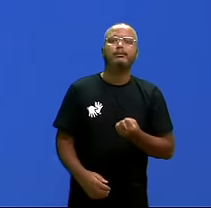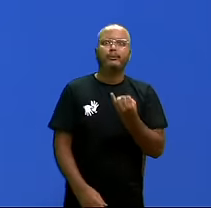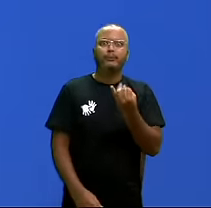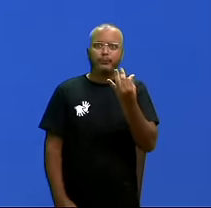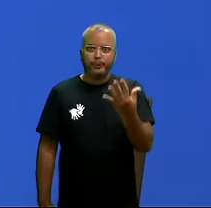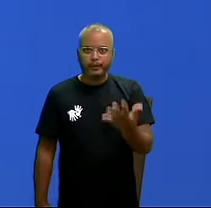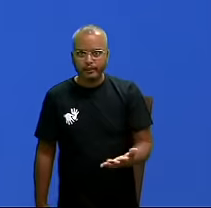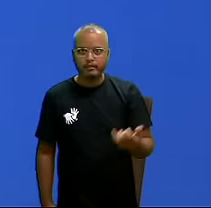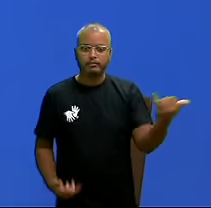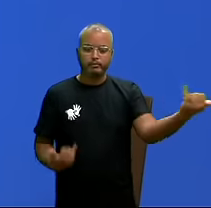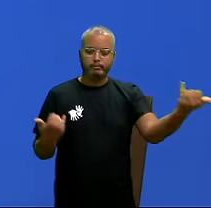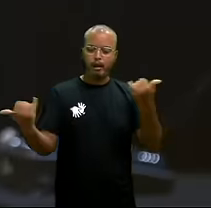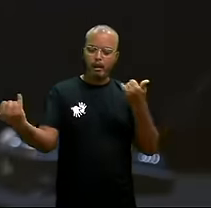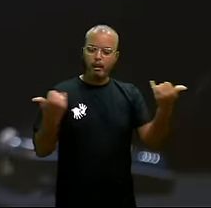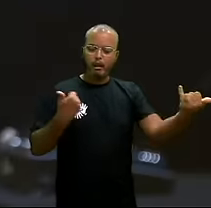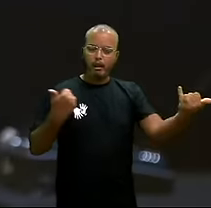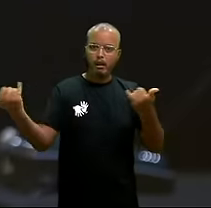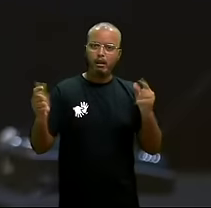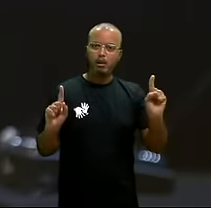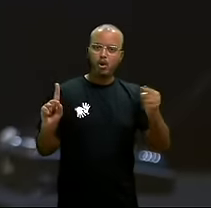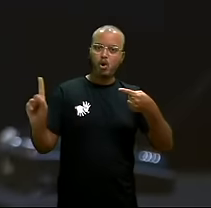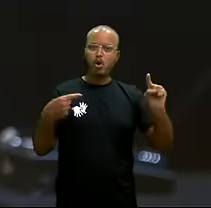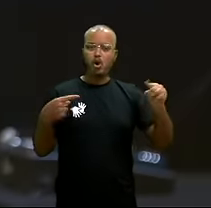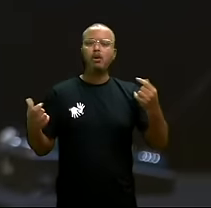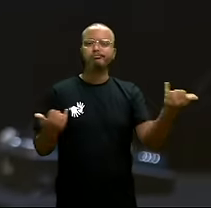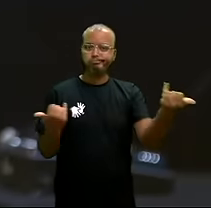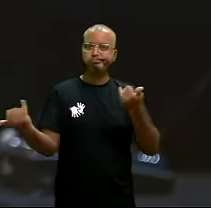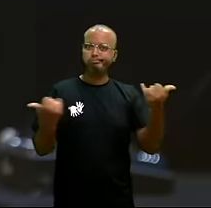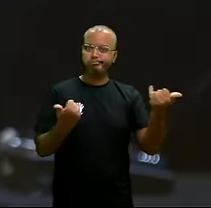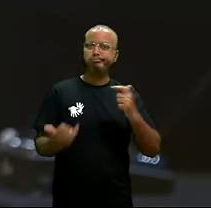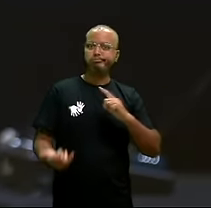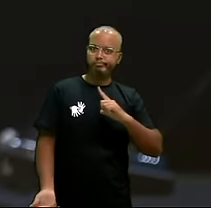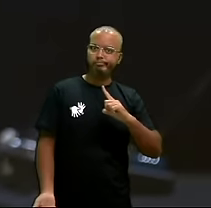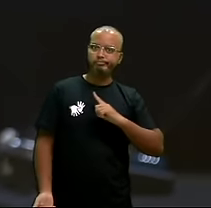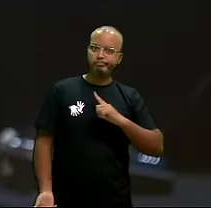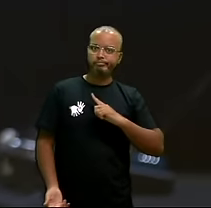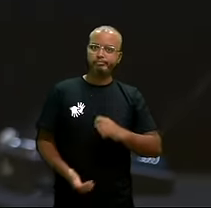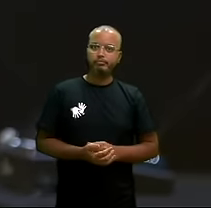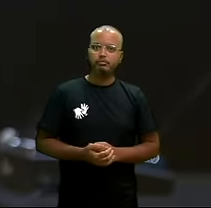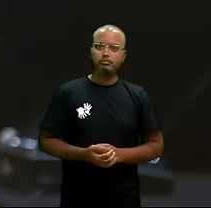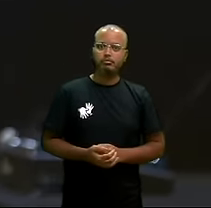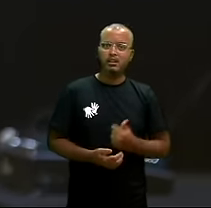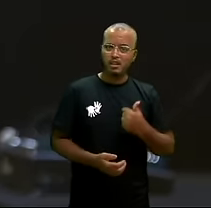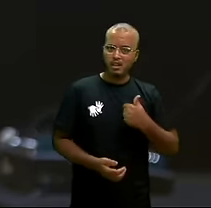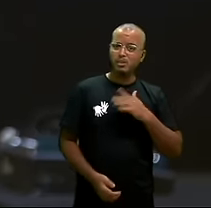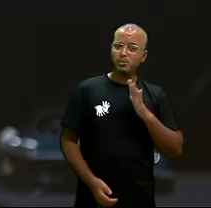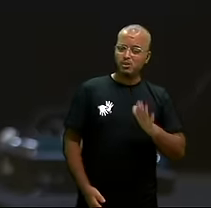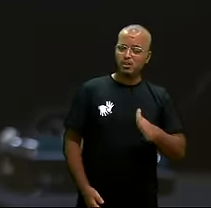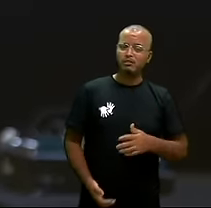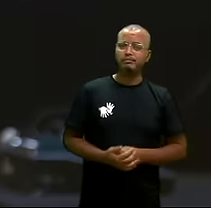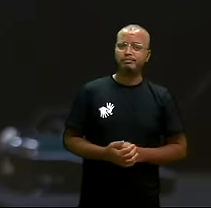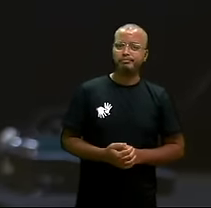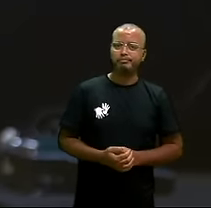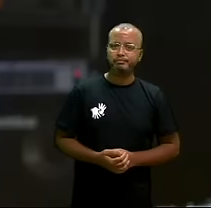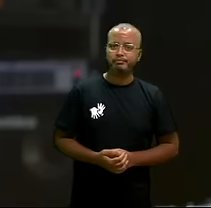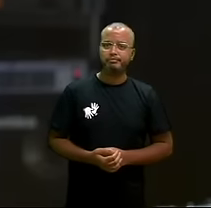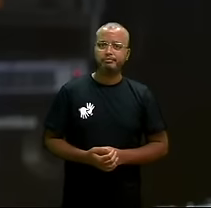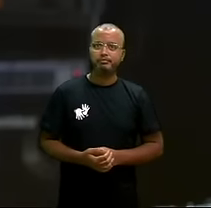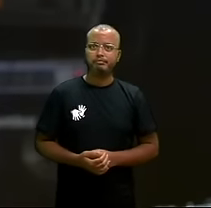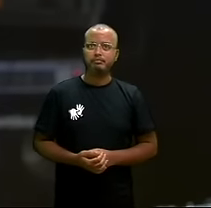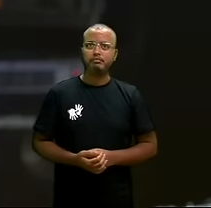ouvi a praga da voz dizendo assim, isso não é para você. Eu já fiquei assim, é verdade.